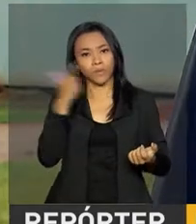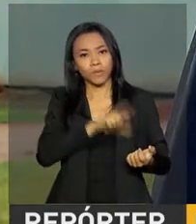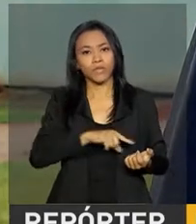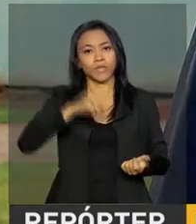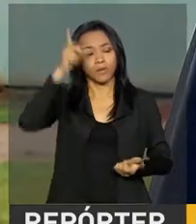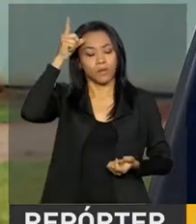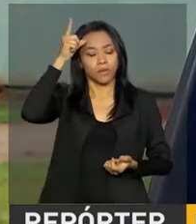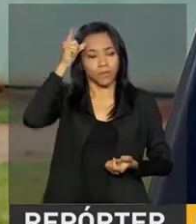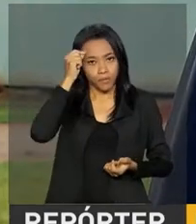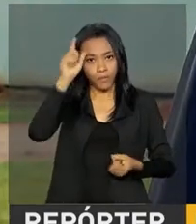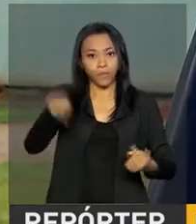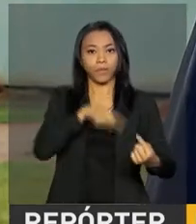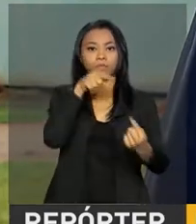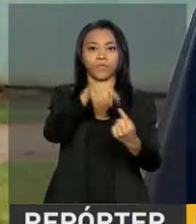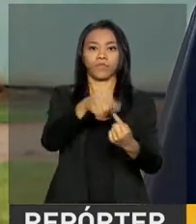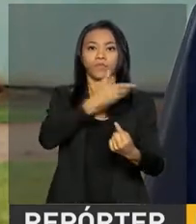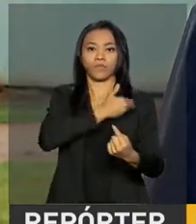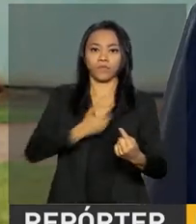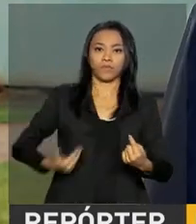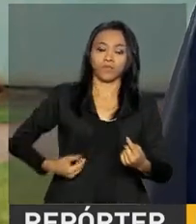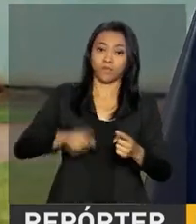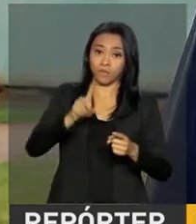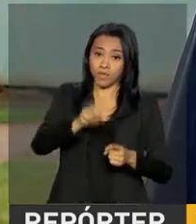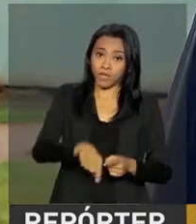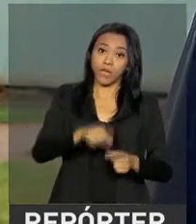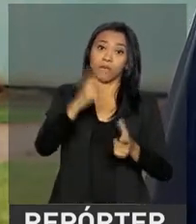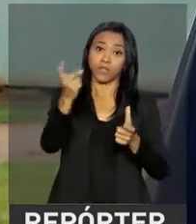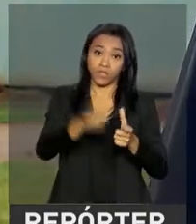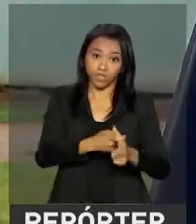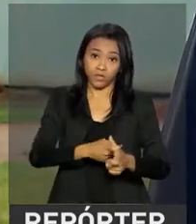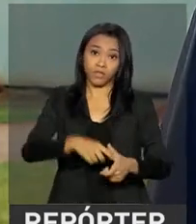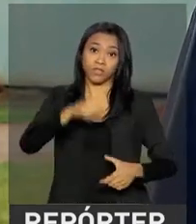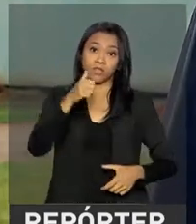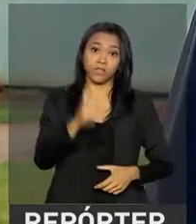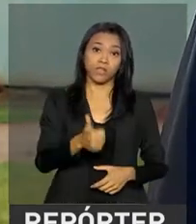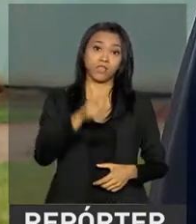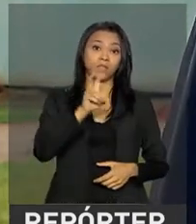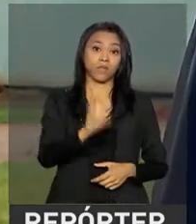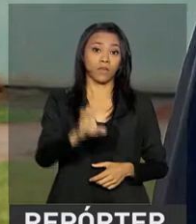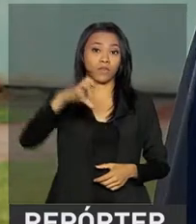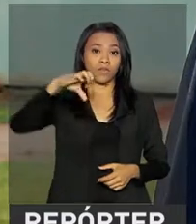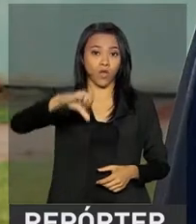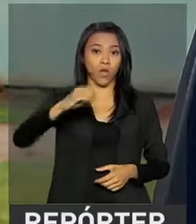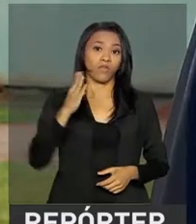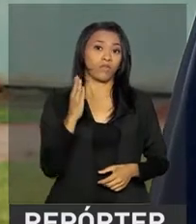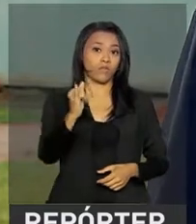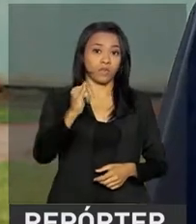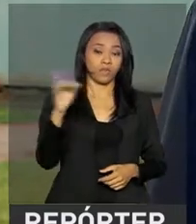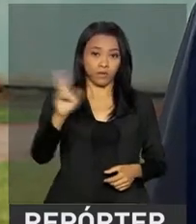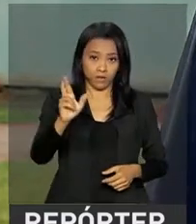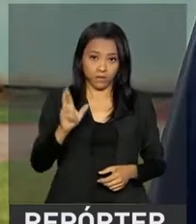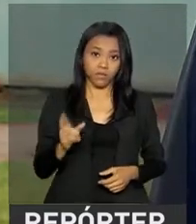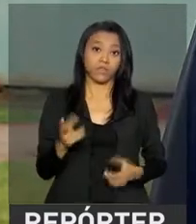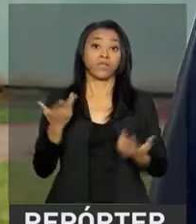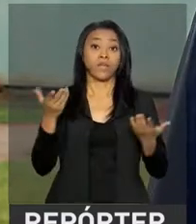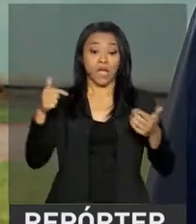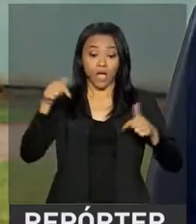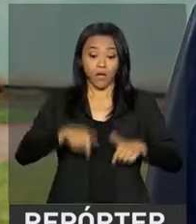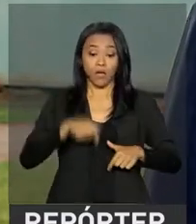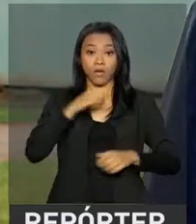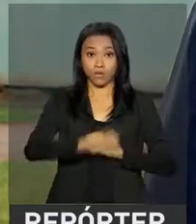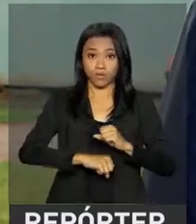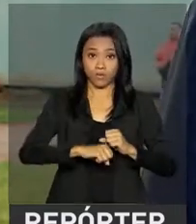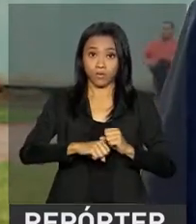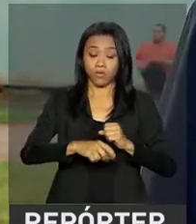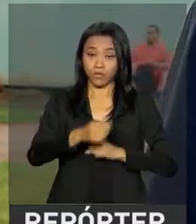a meta fiscal do ano passado, que era um déficit de 159 bilhões de reais. Fechou